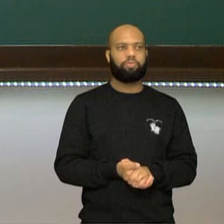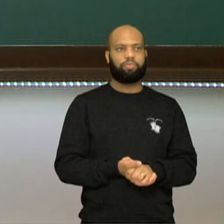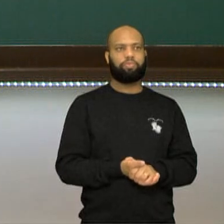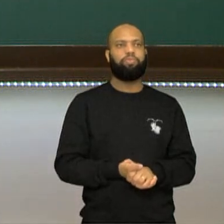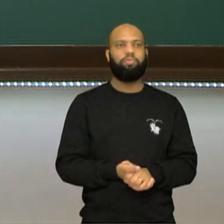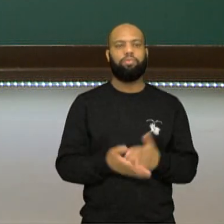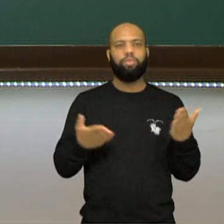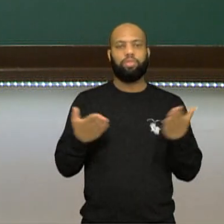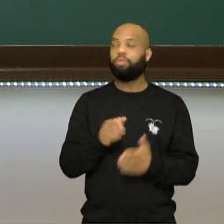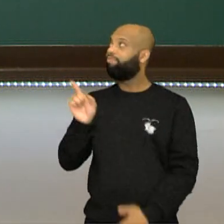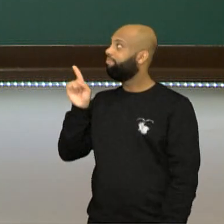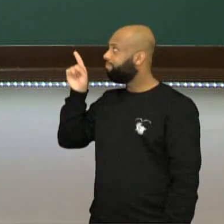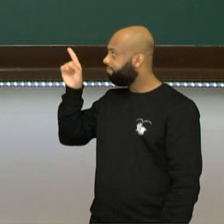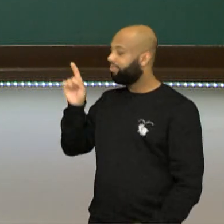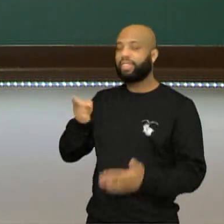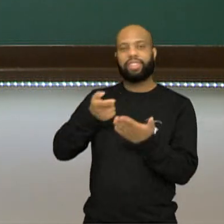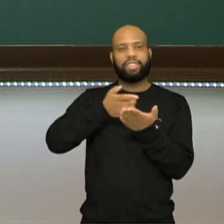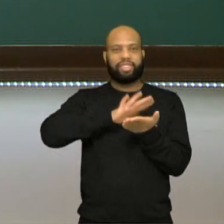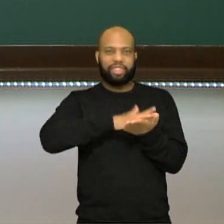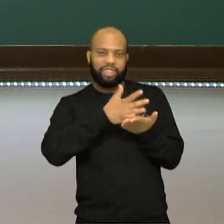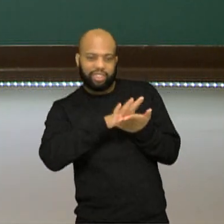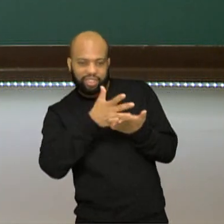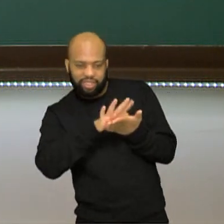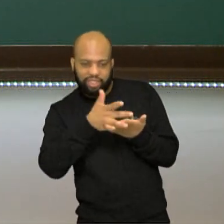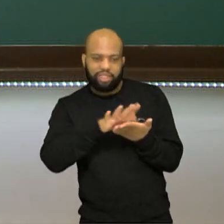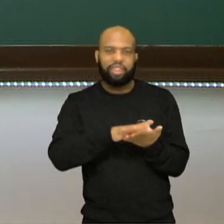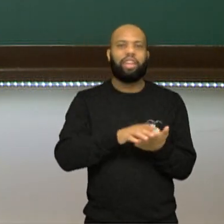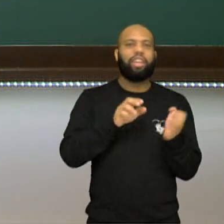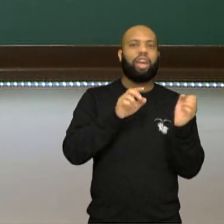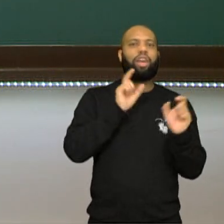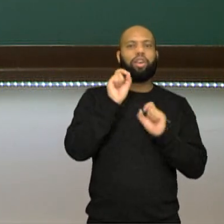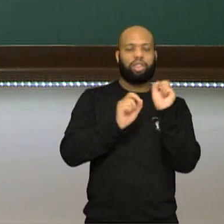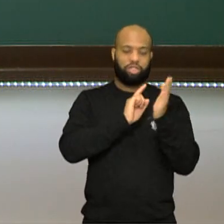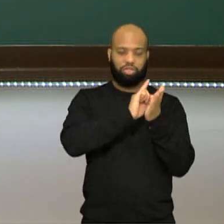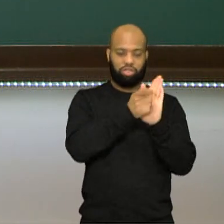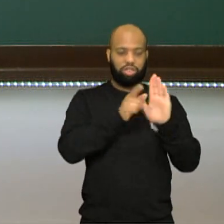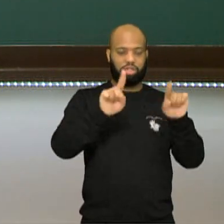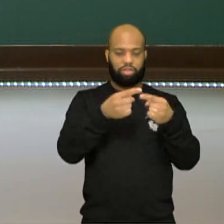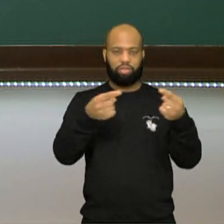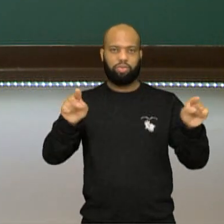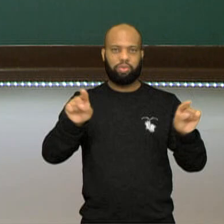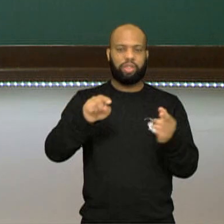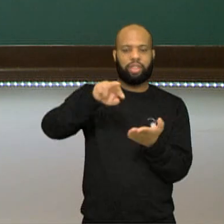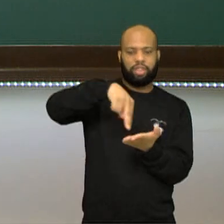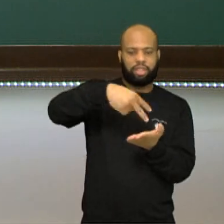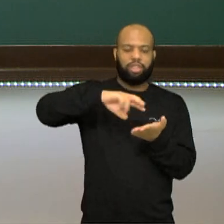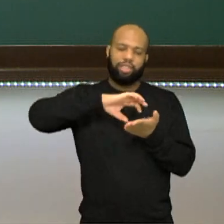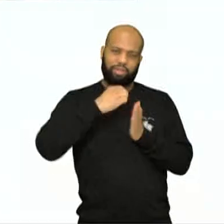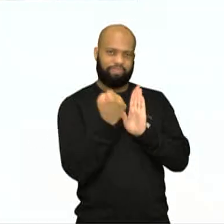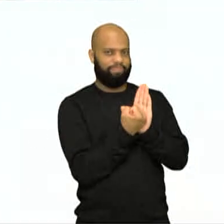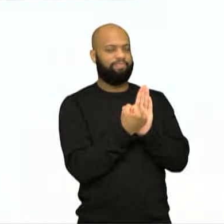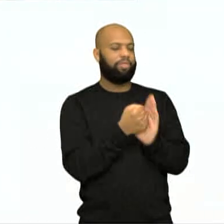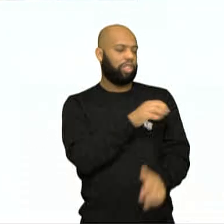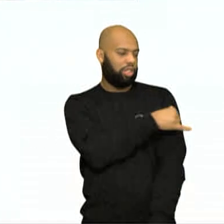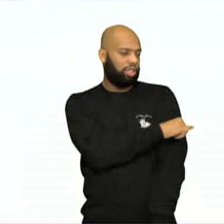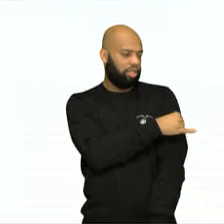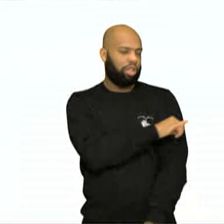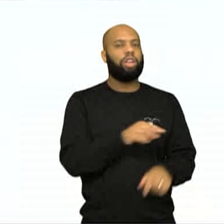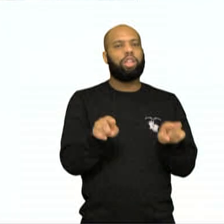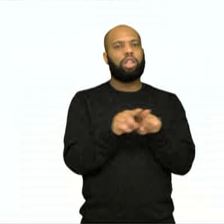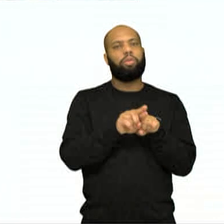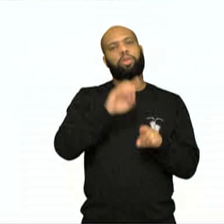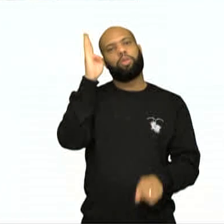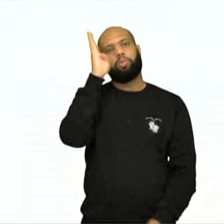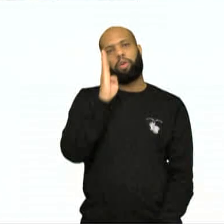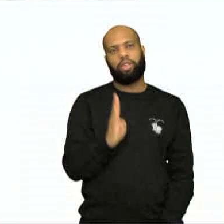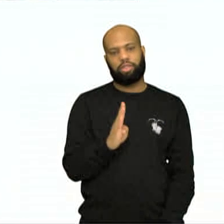direto para ele, o samba, conhecido gênero musical de dança, símbolo do Rio de Janeiro e do Brasil, tem suas